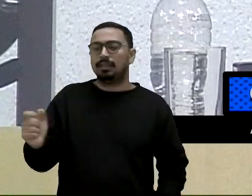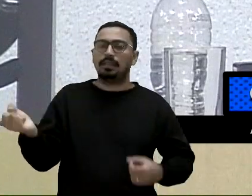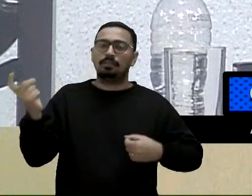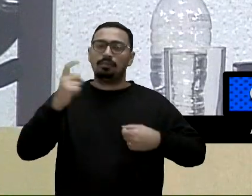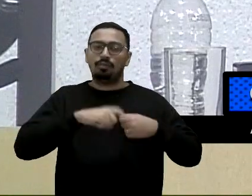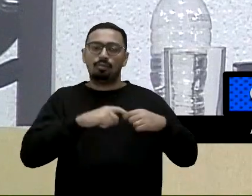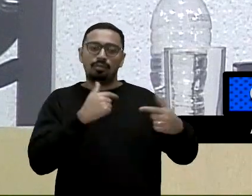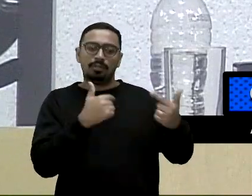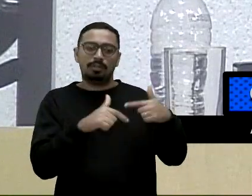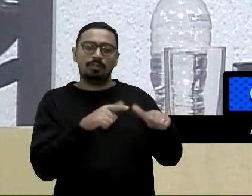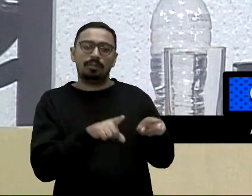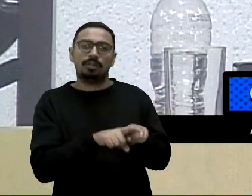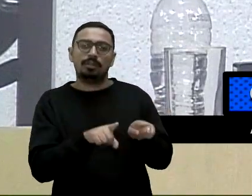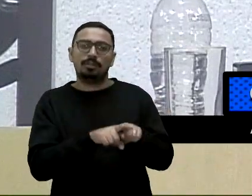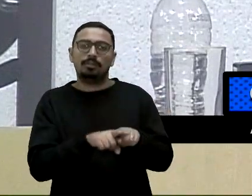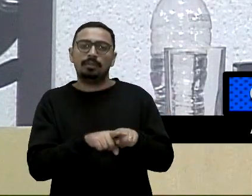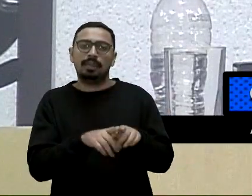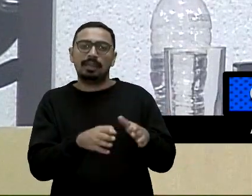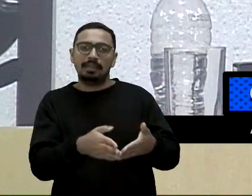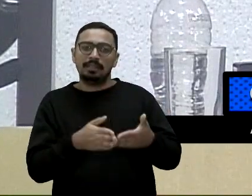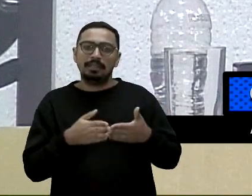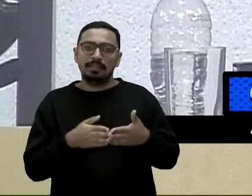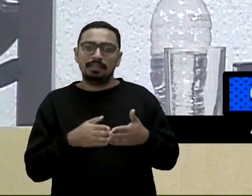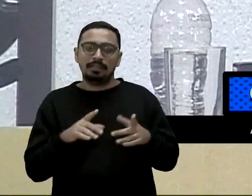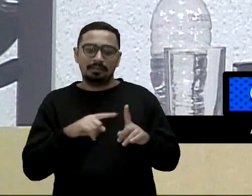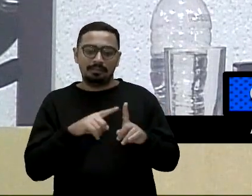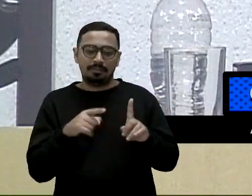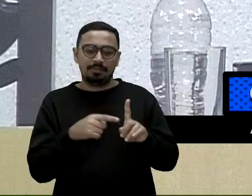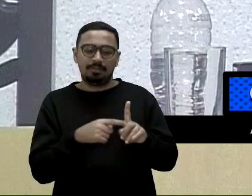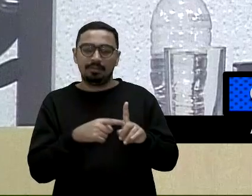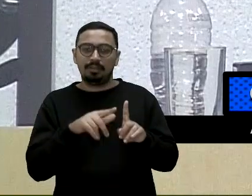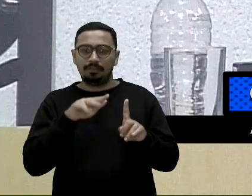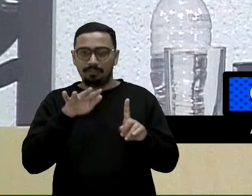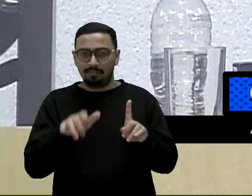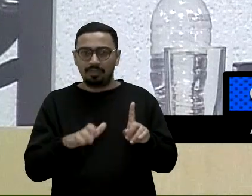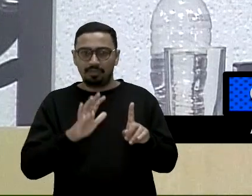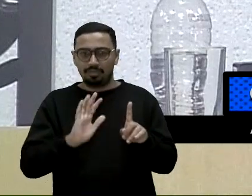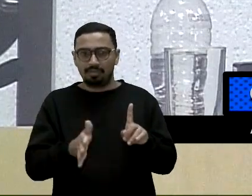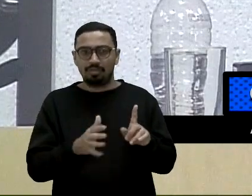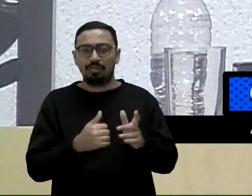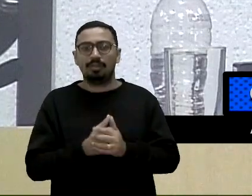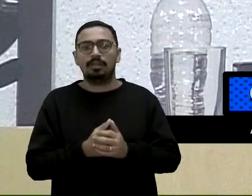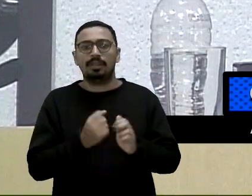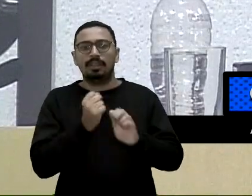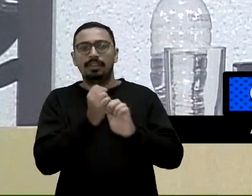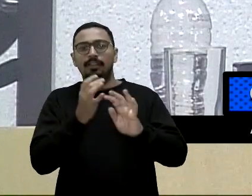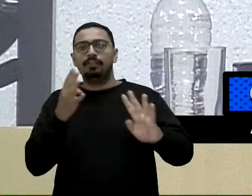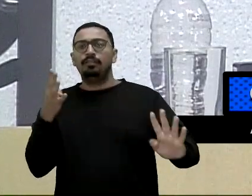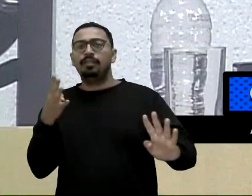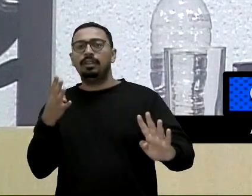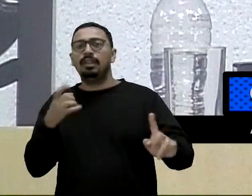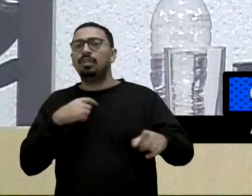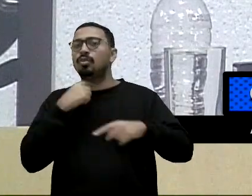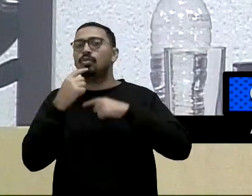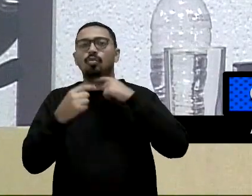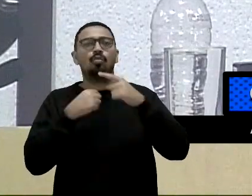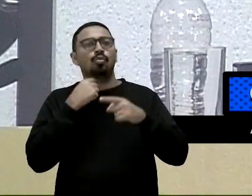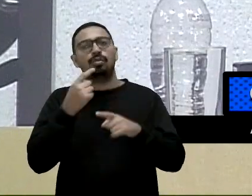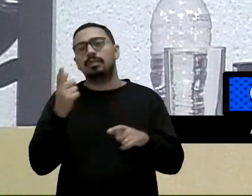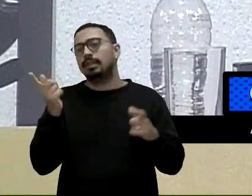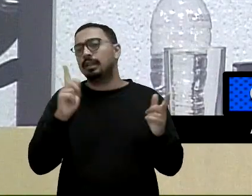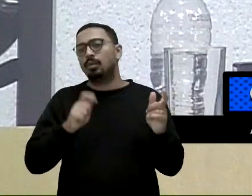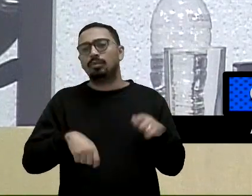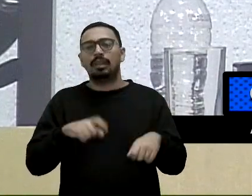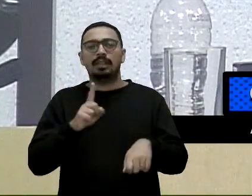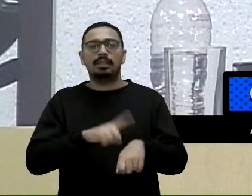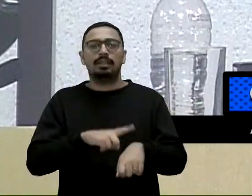trabalhar, a licença maternidade está acabando, ela está numa posição para a fila da creche inatingível, não vai dar tempo do